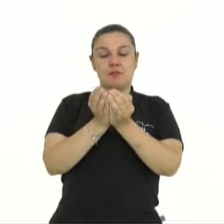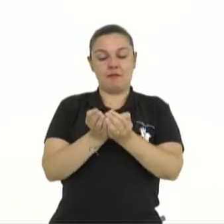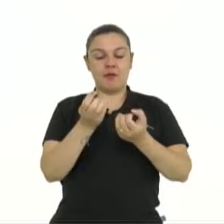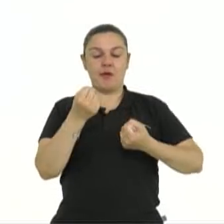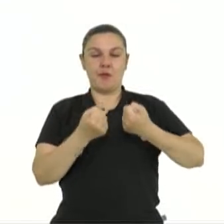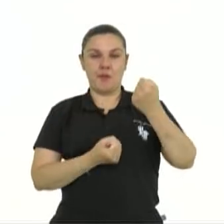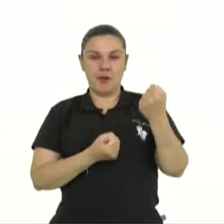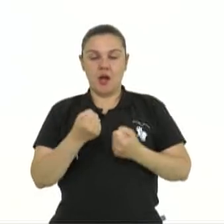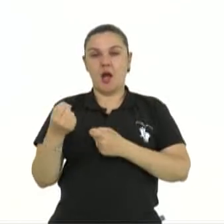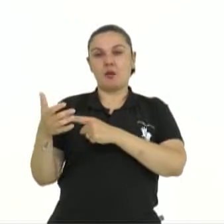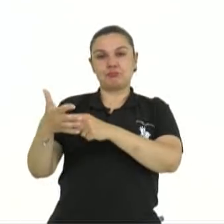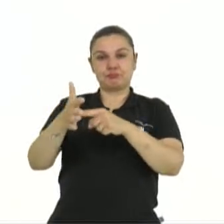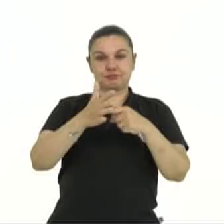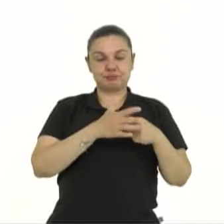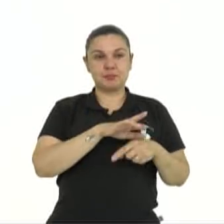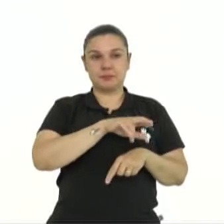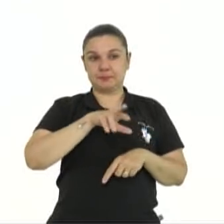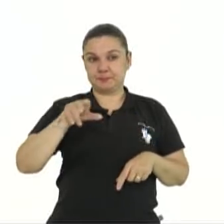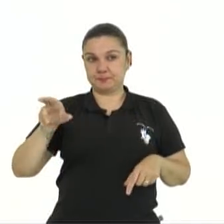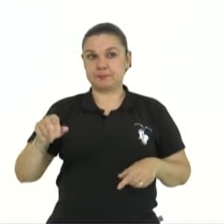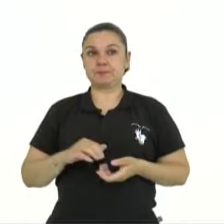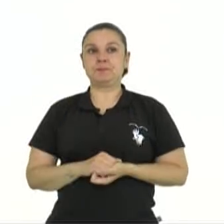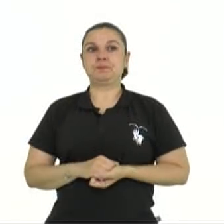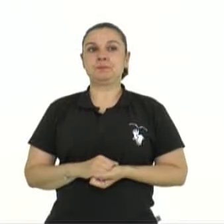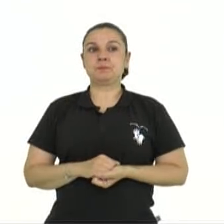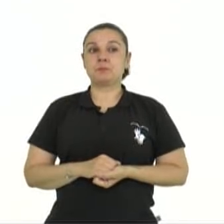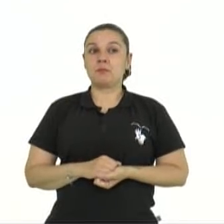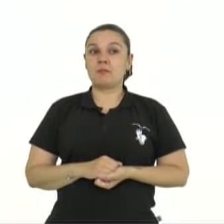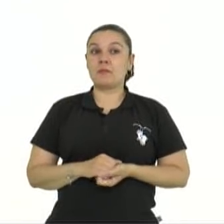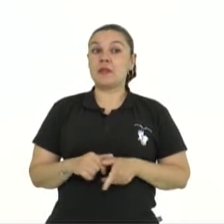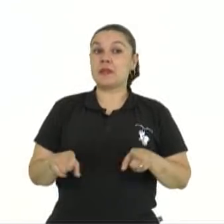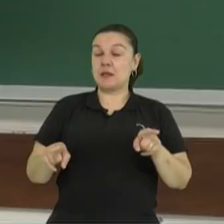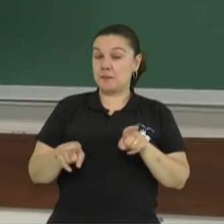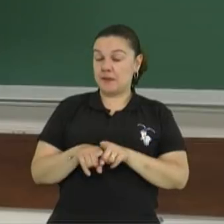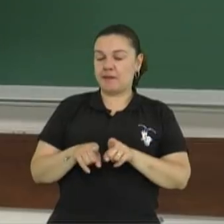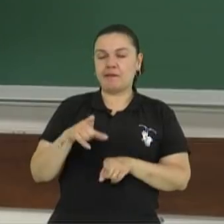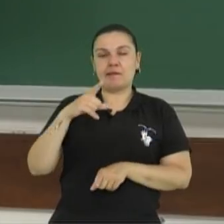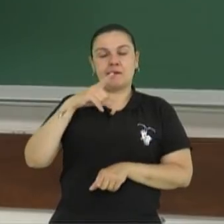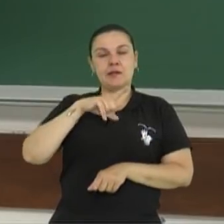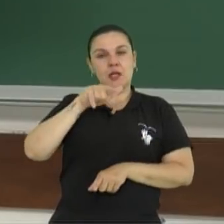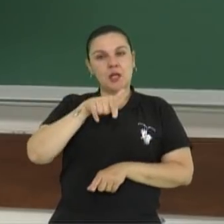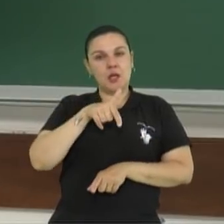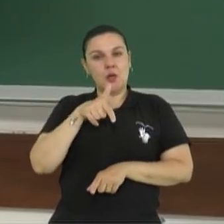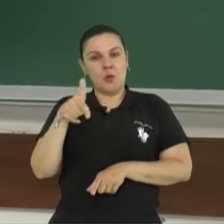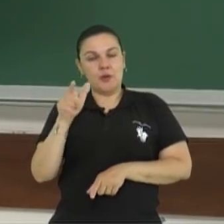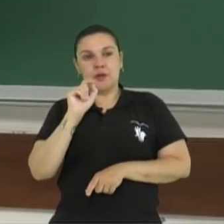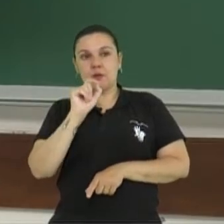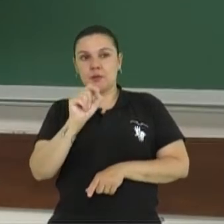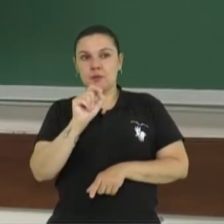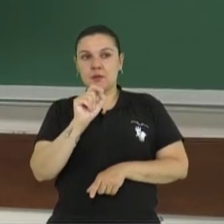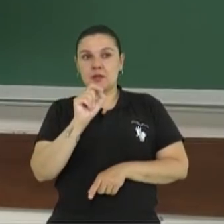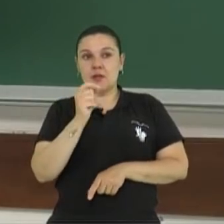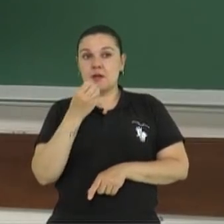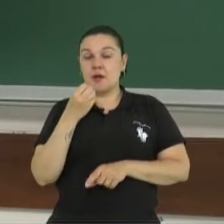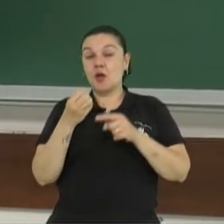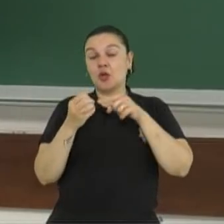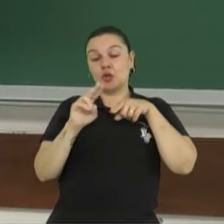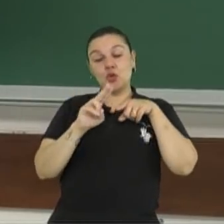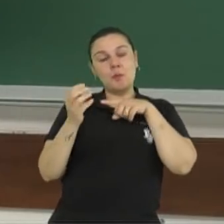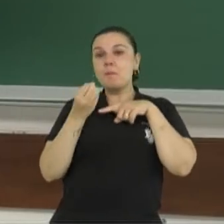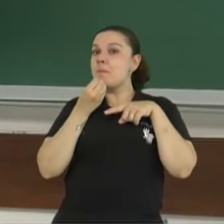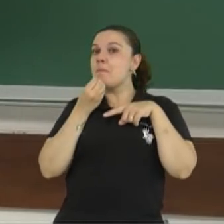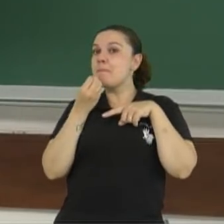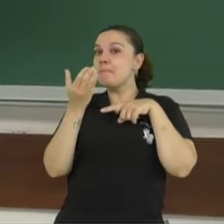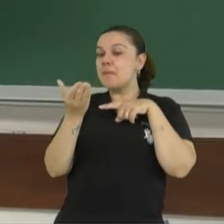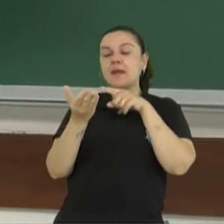veículos, de máquinas e etc. E nós também vamos ter uma outra classificação. Os bens de produção,